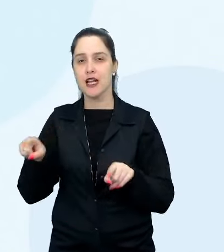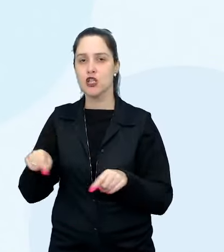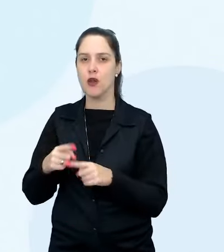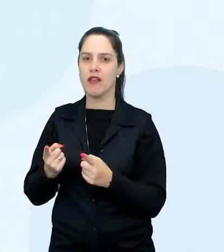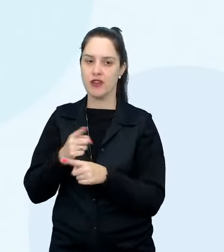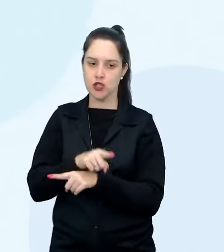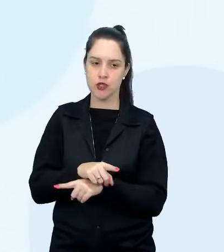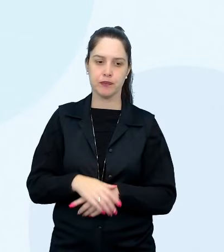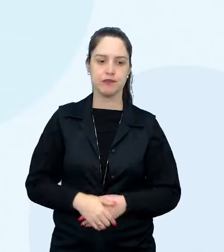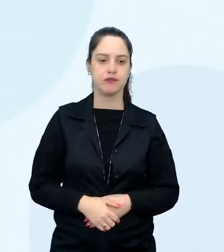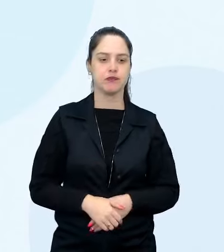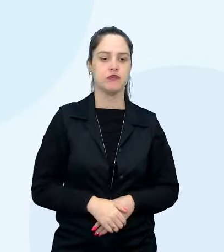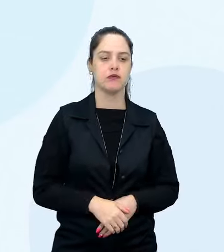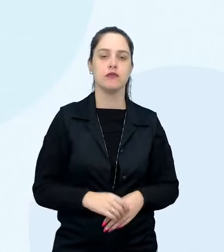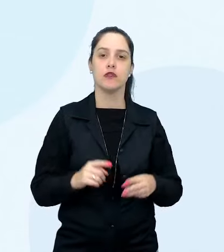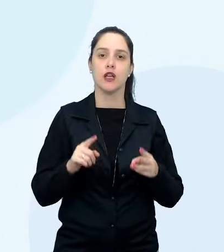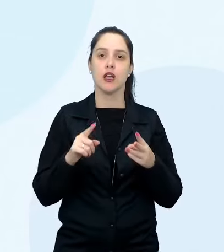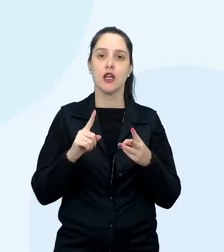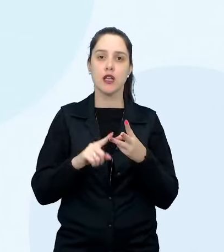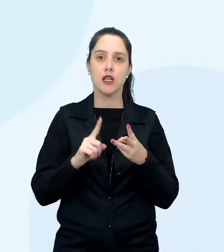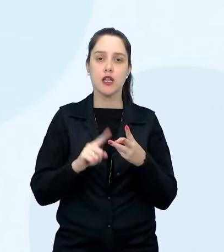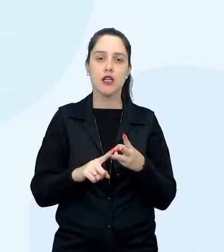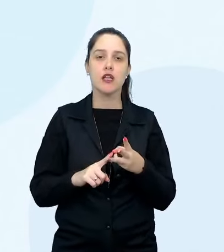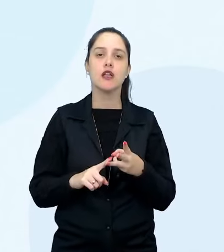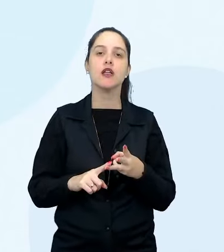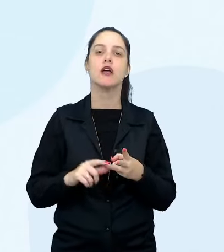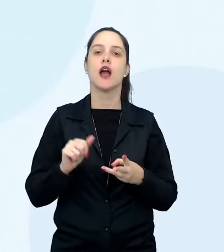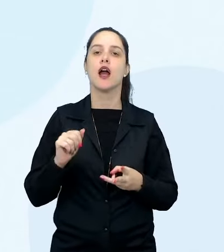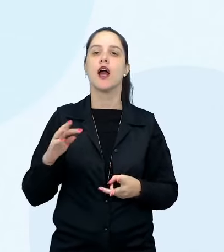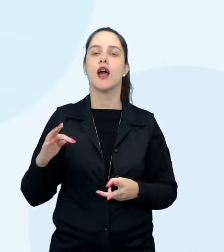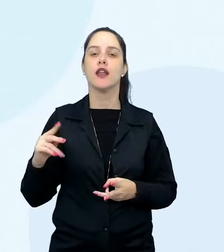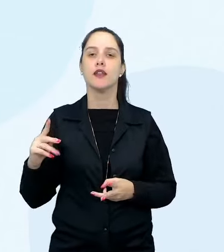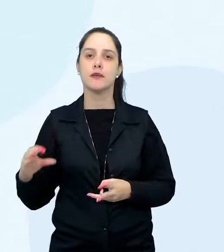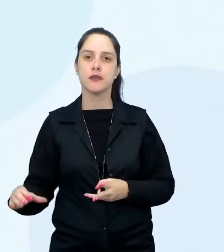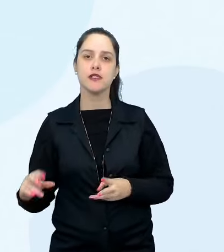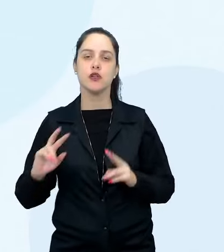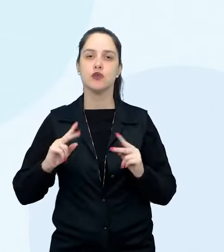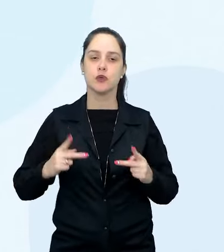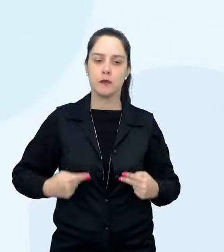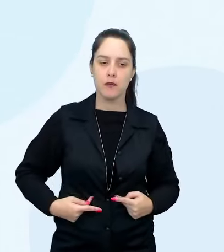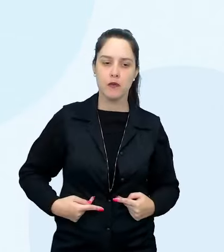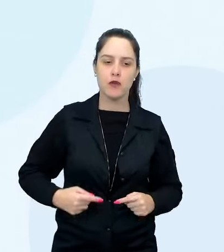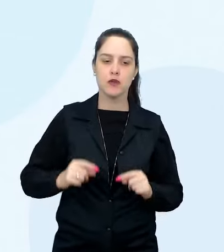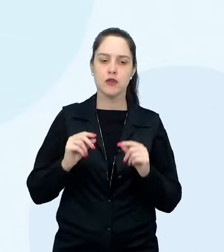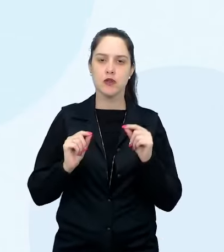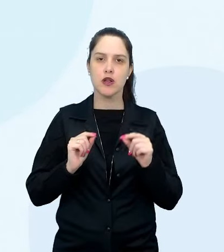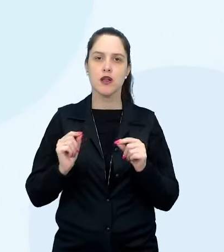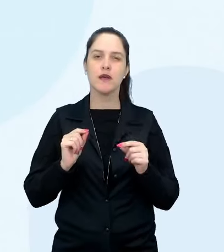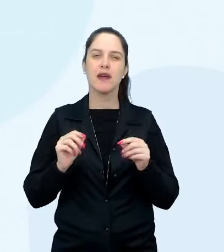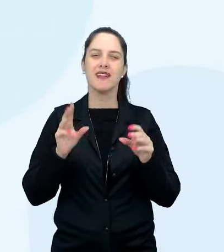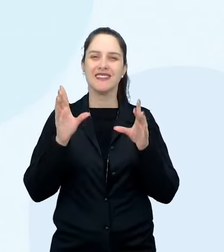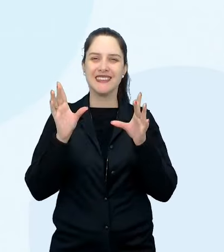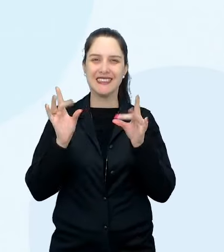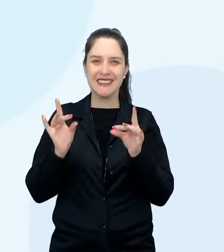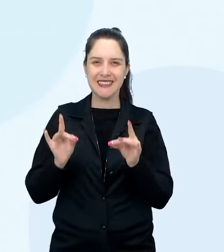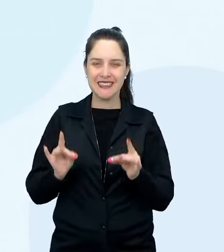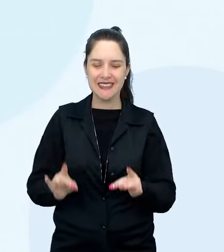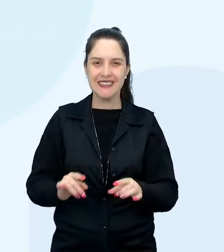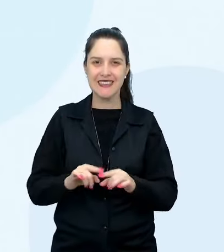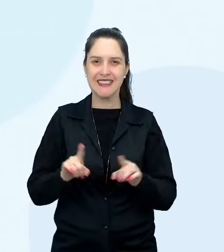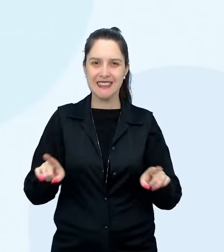né? A gente vai ver nas próximas ATPCs de Ciências Humanas, né, Paula, um pouco mais detalhado, tanto sala de